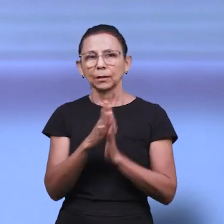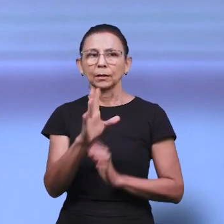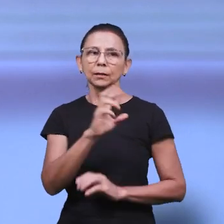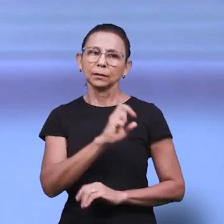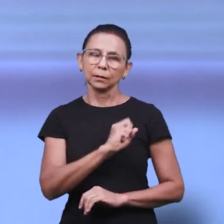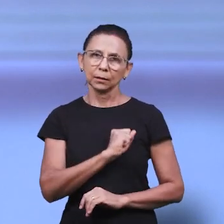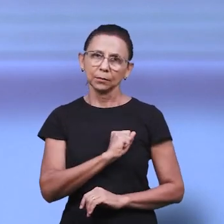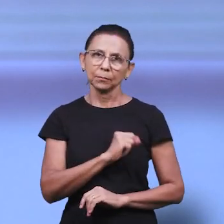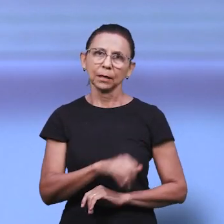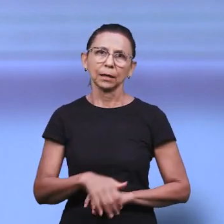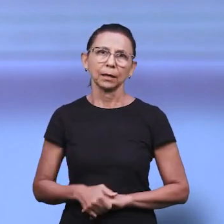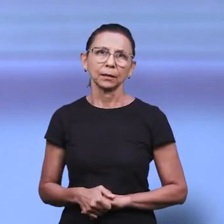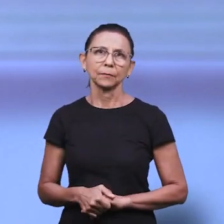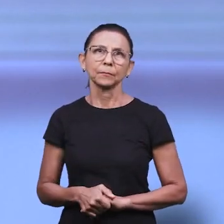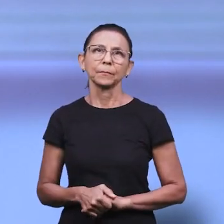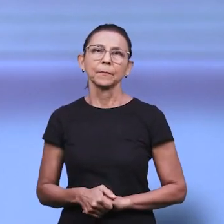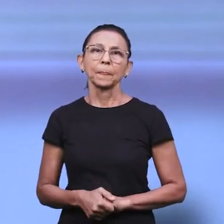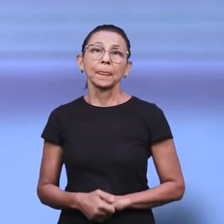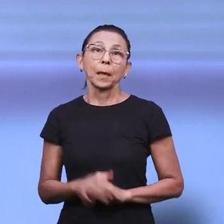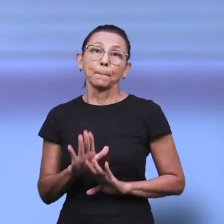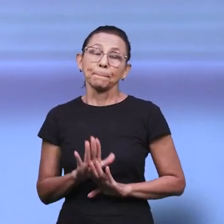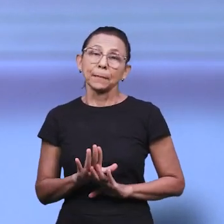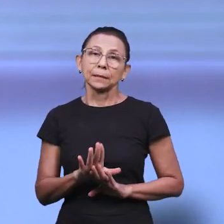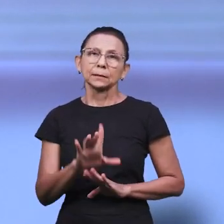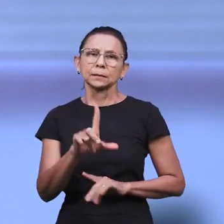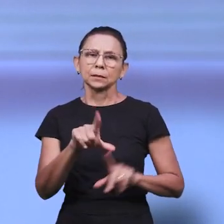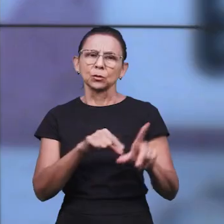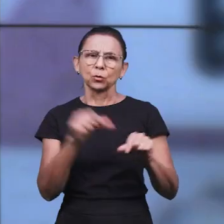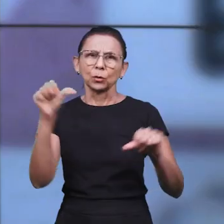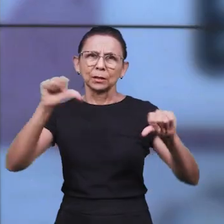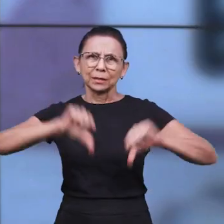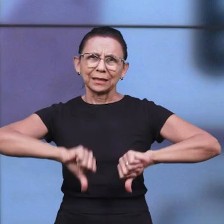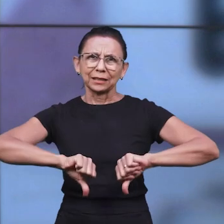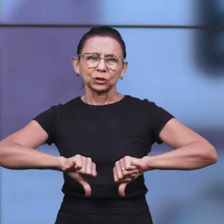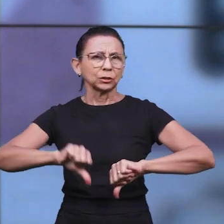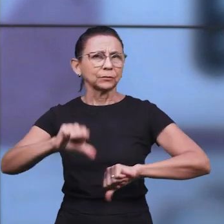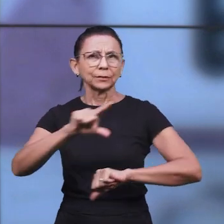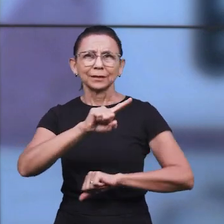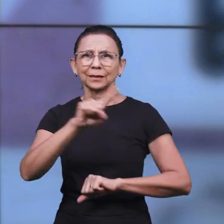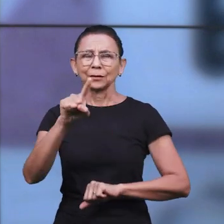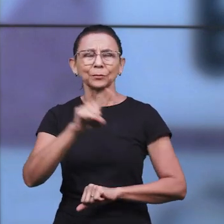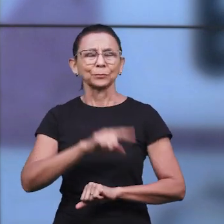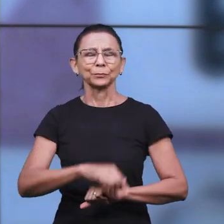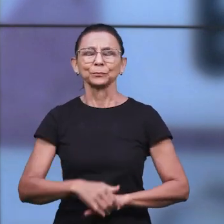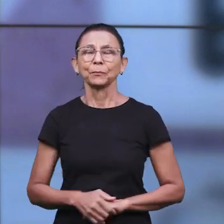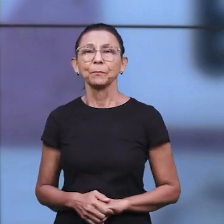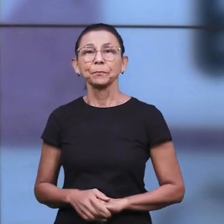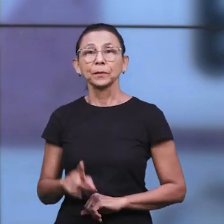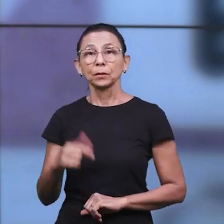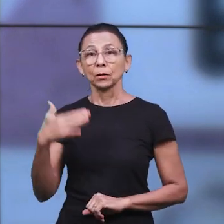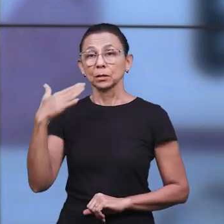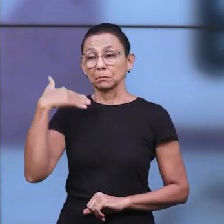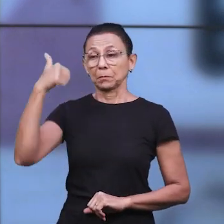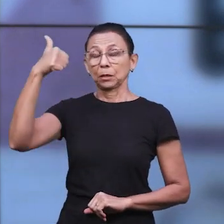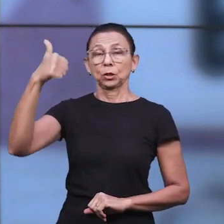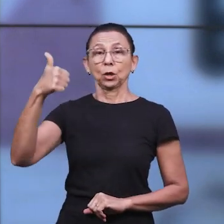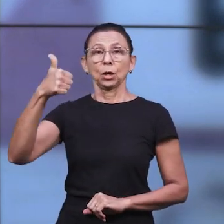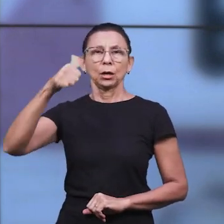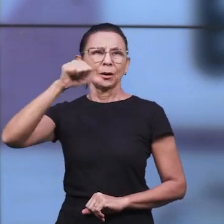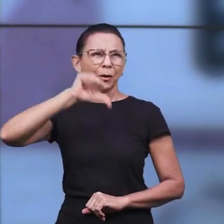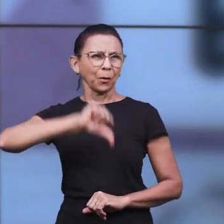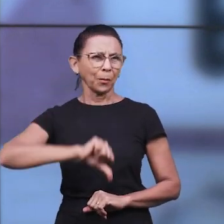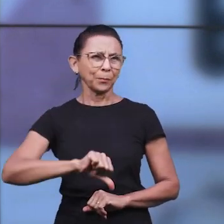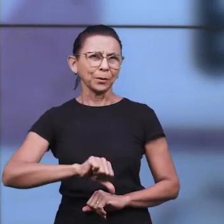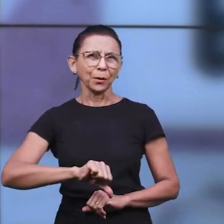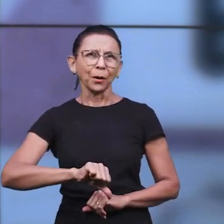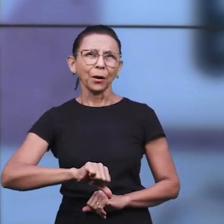por elas, porém, não se apropriar das más escolhas. Devemos ensiná-los que nós não somos nem melhores nem